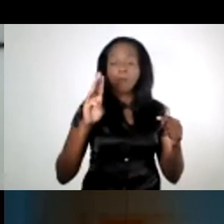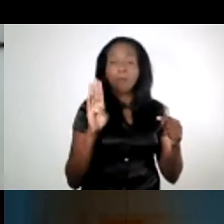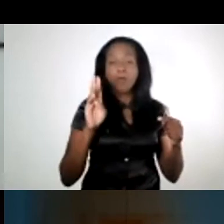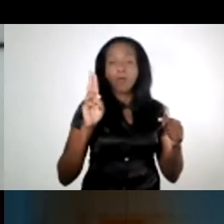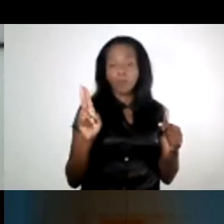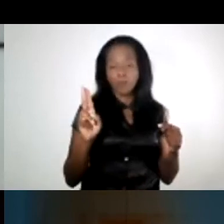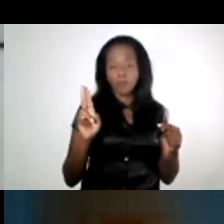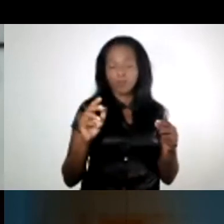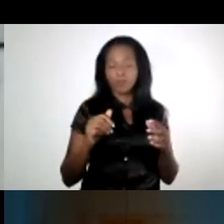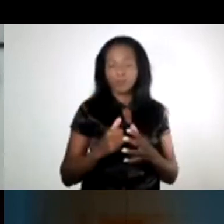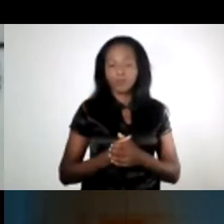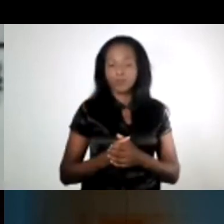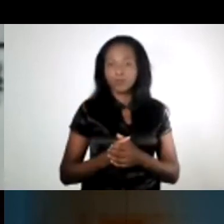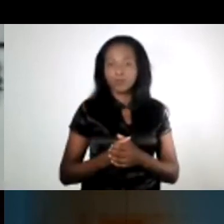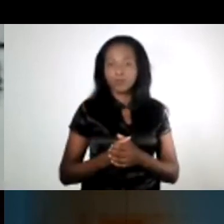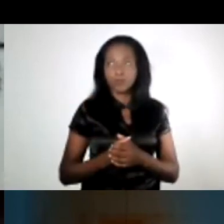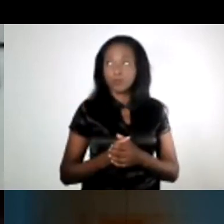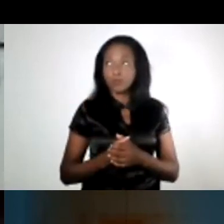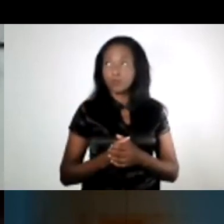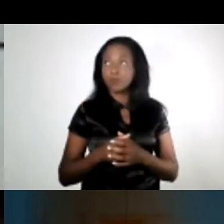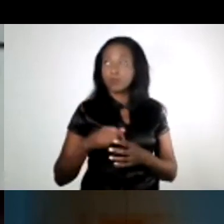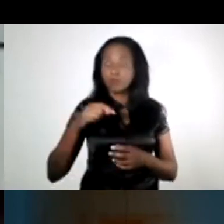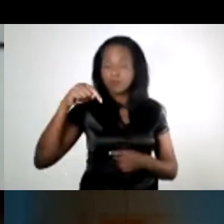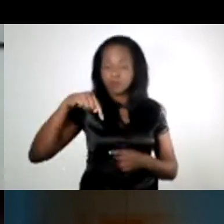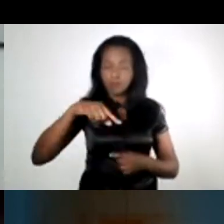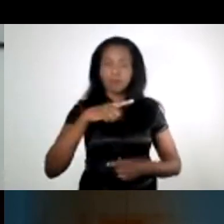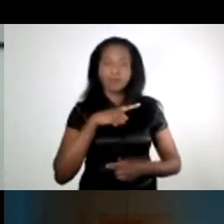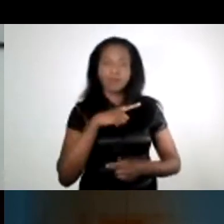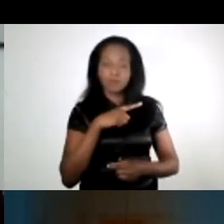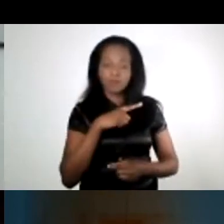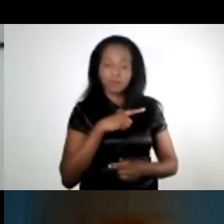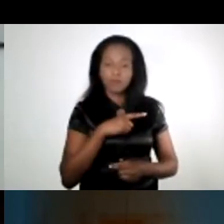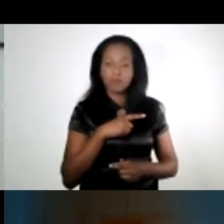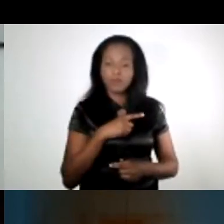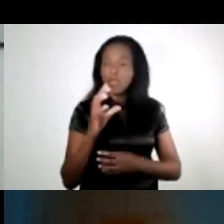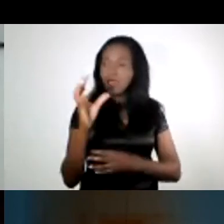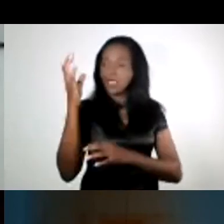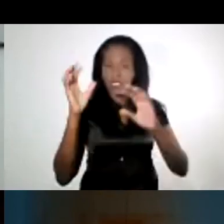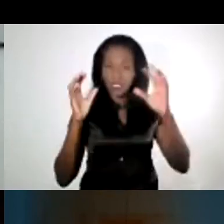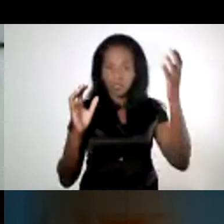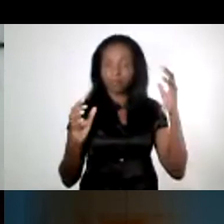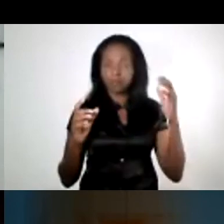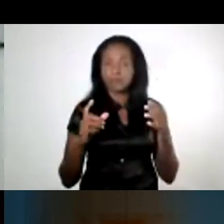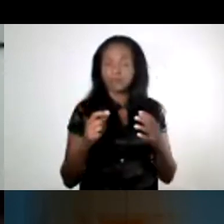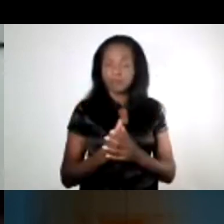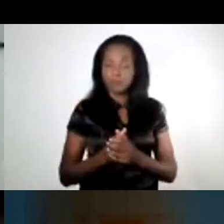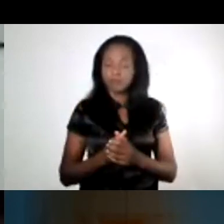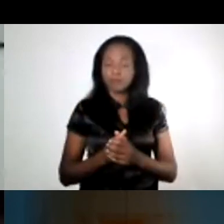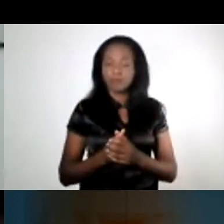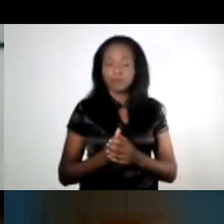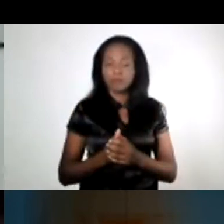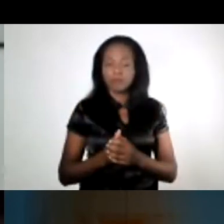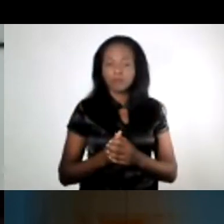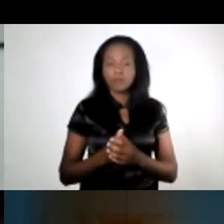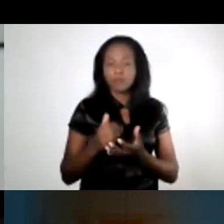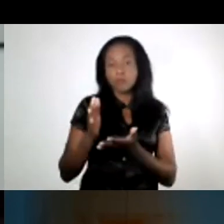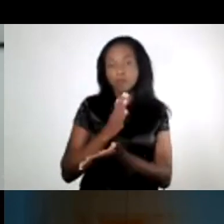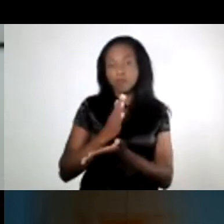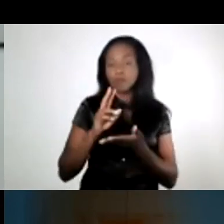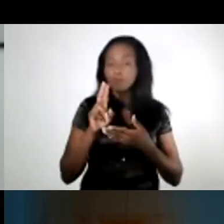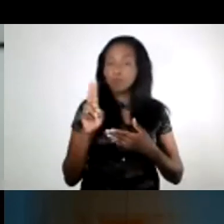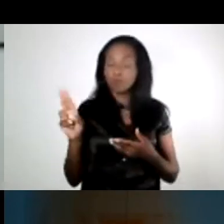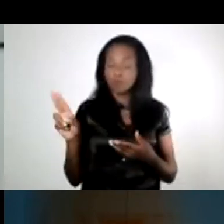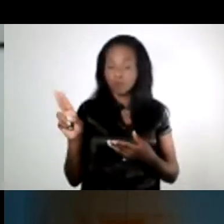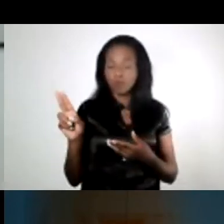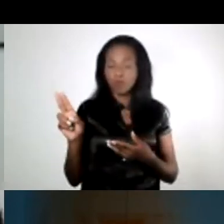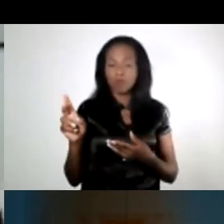está aqui na Mata Atlântica, né? Então, alguns nomes, né,